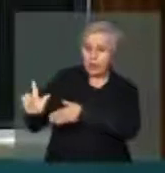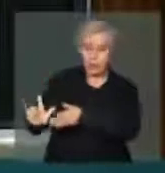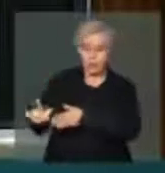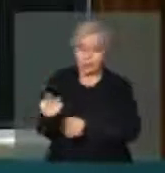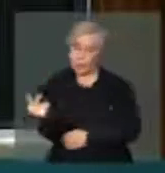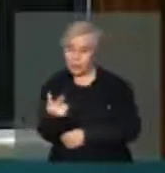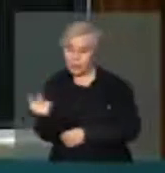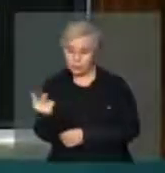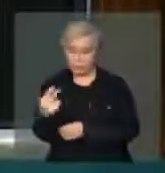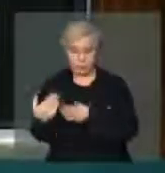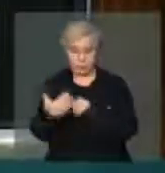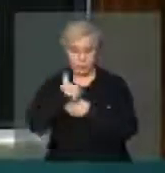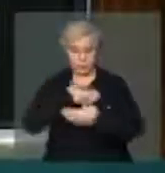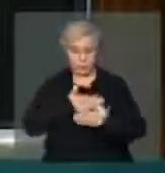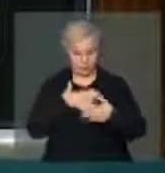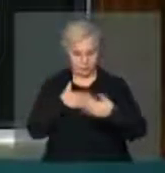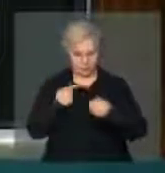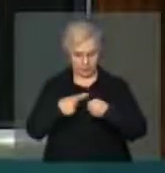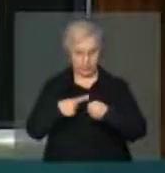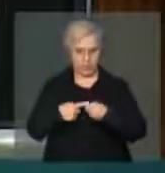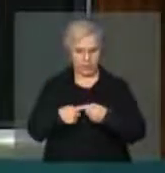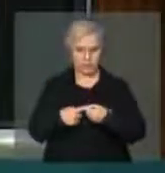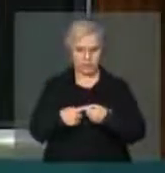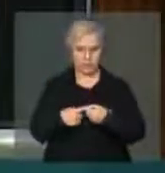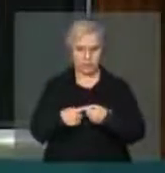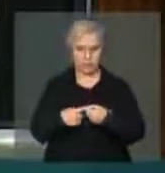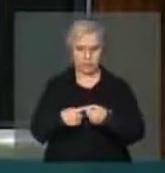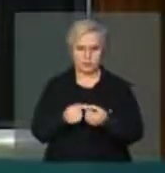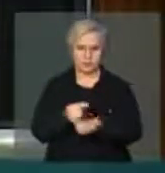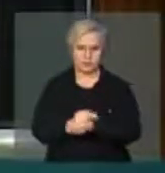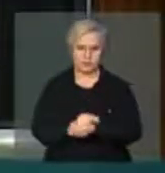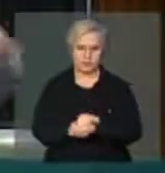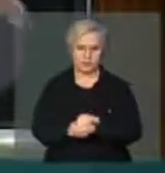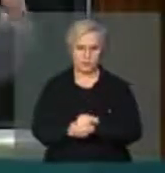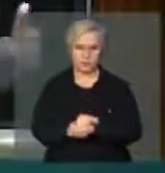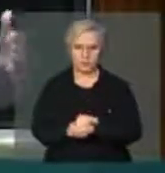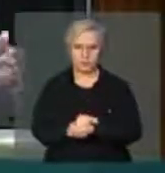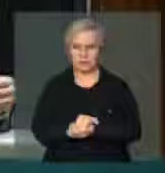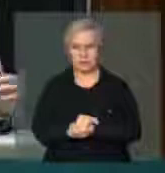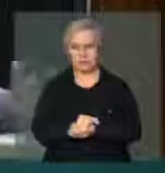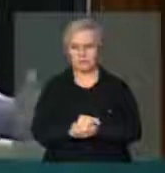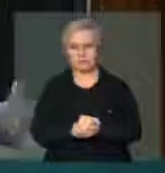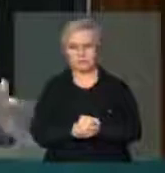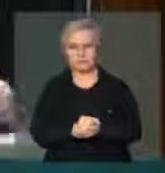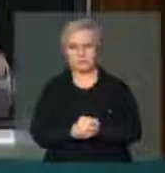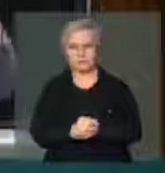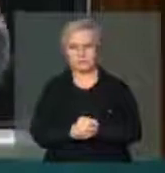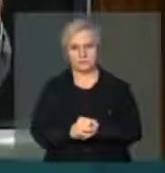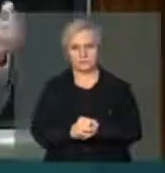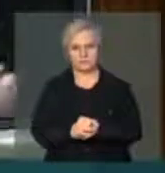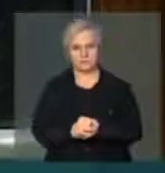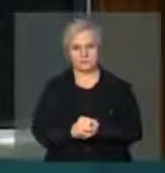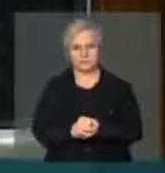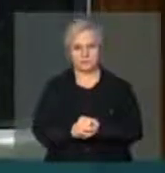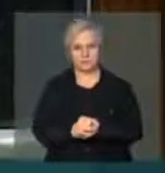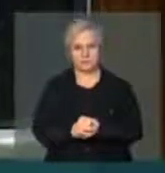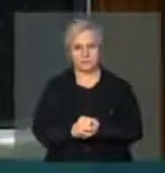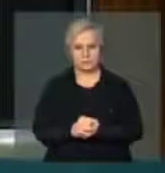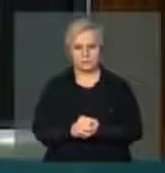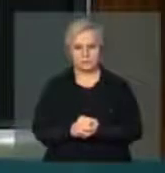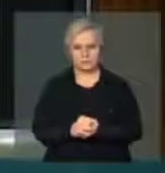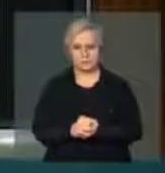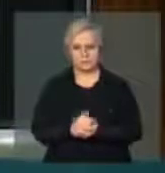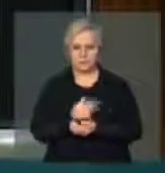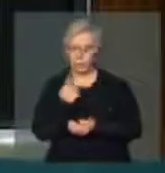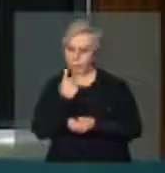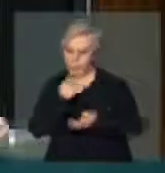minhas cidades. O eixo leste passa lá em Sertão, no lugar que eu nasci, e o eixo norte sai de Cabrobó. Nesse tanto eu falei com o Candão,